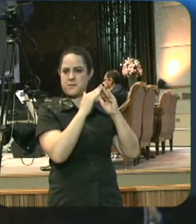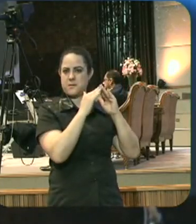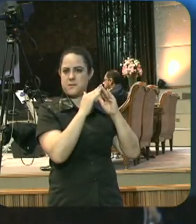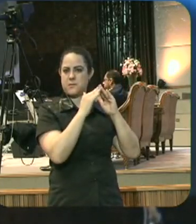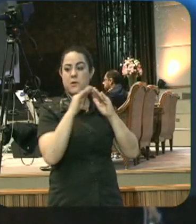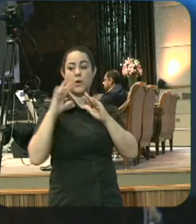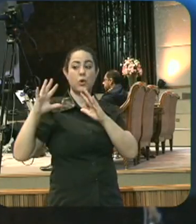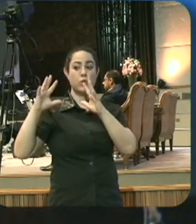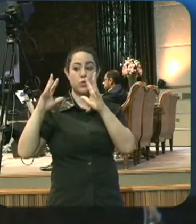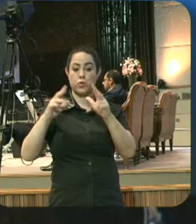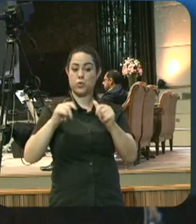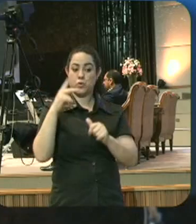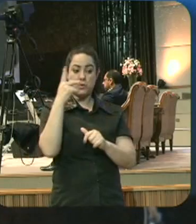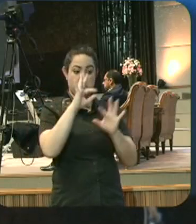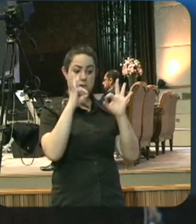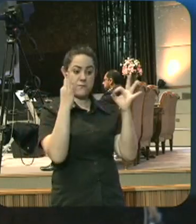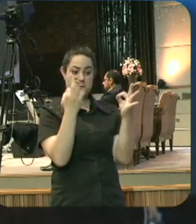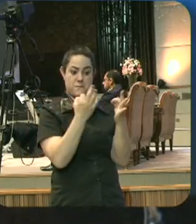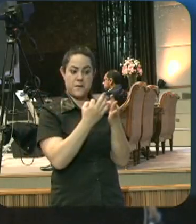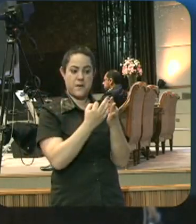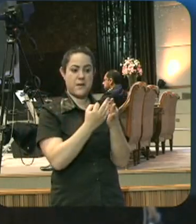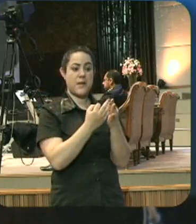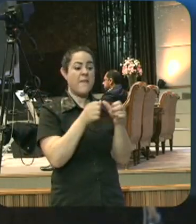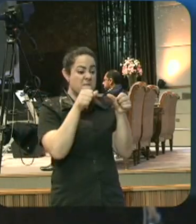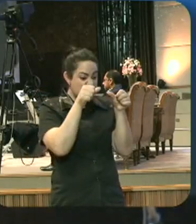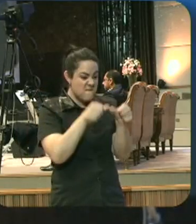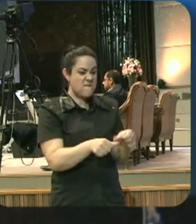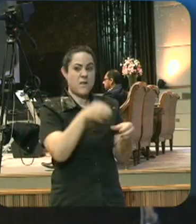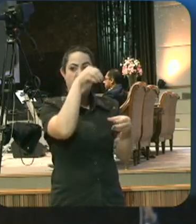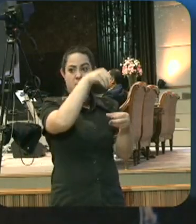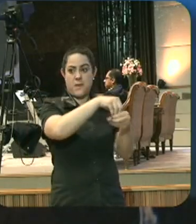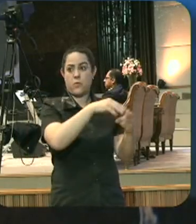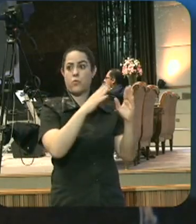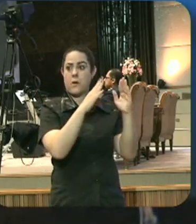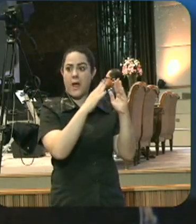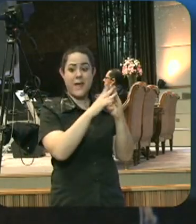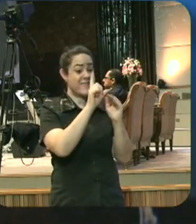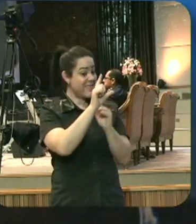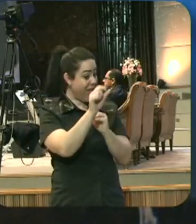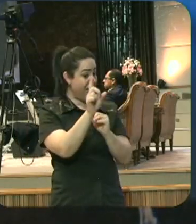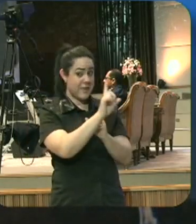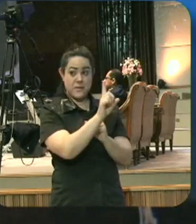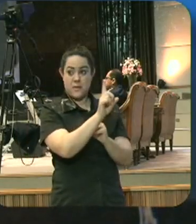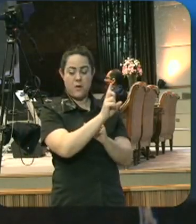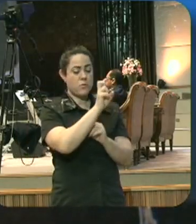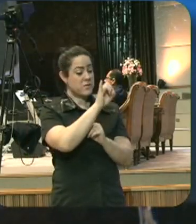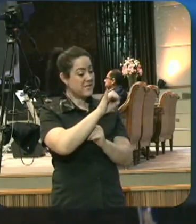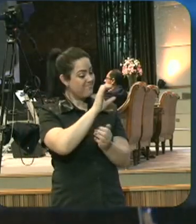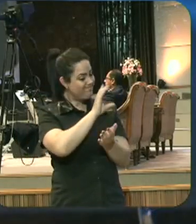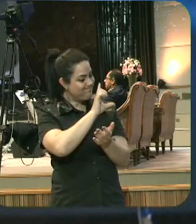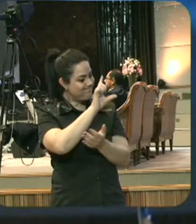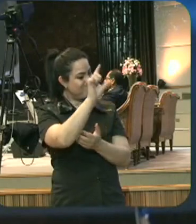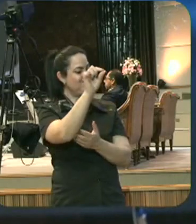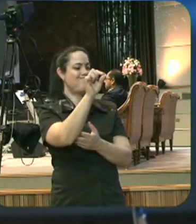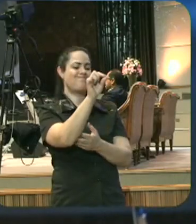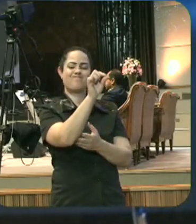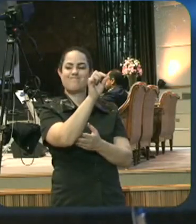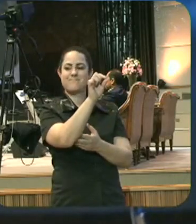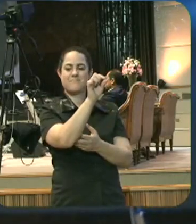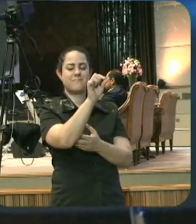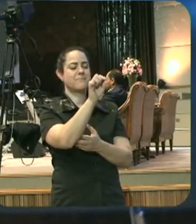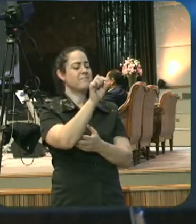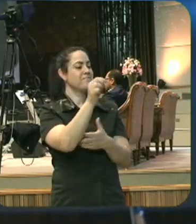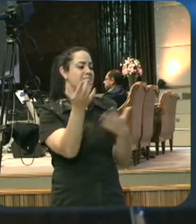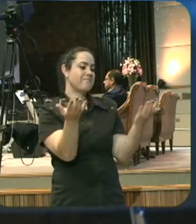e toda a sua família não saia de dentro da casa. Se vocês saírem de dentro da